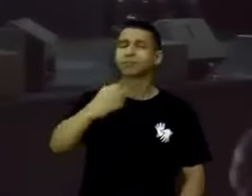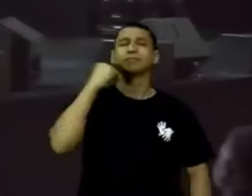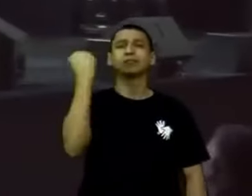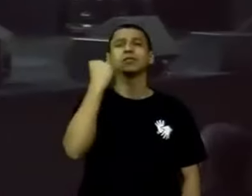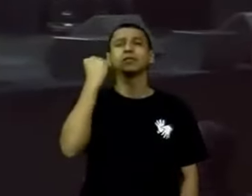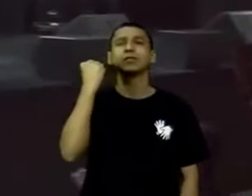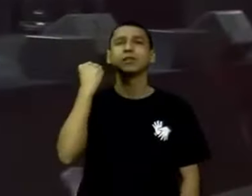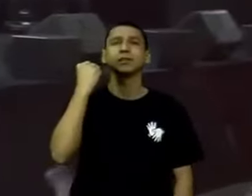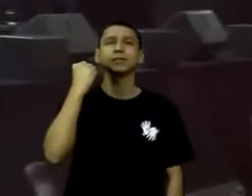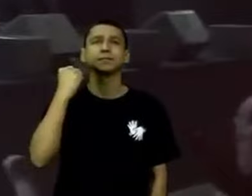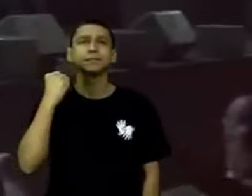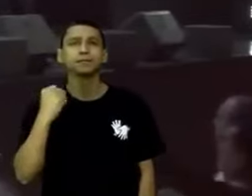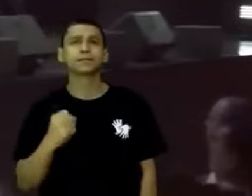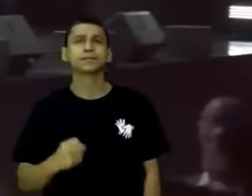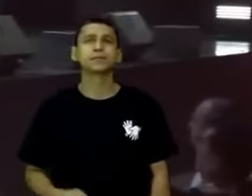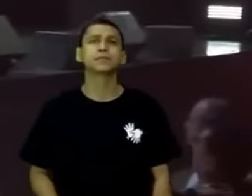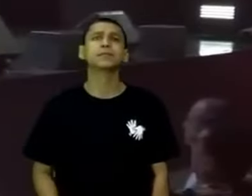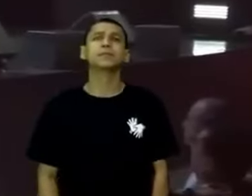Pode vir.